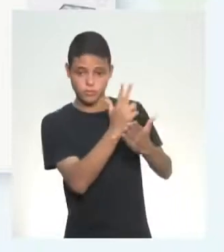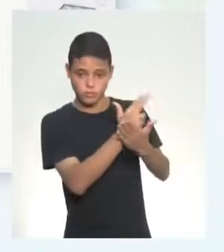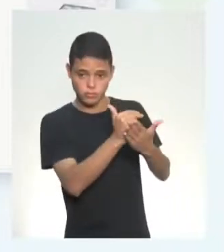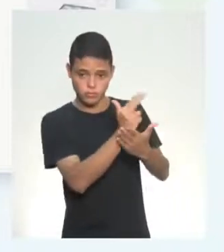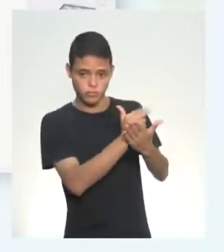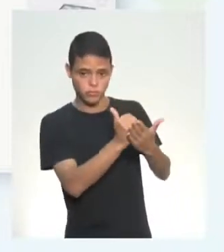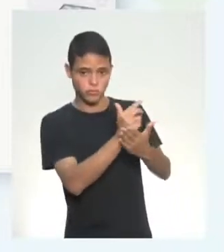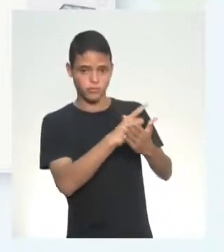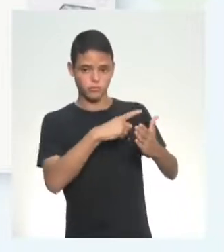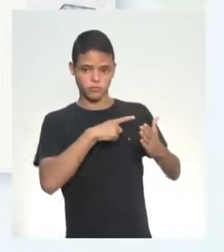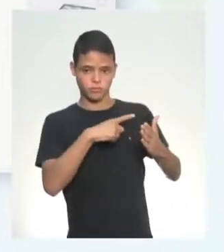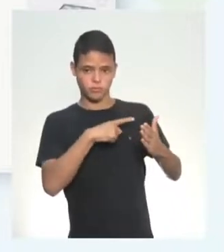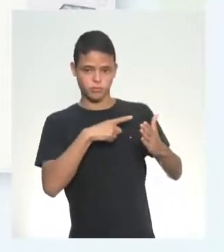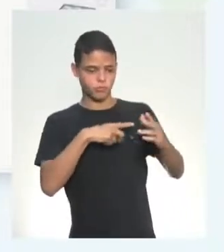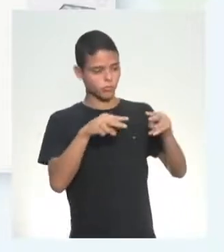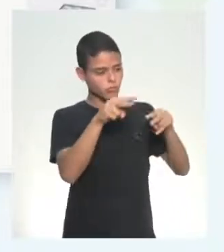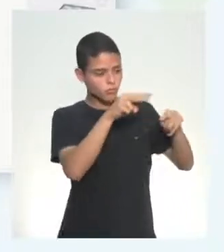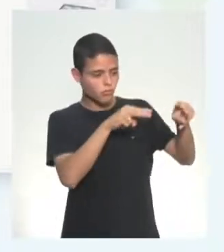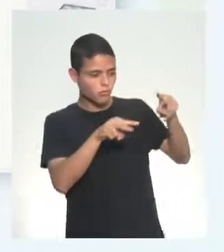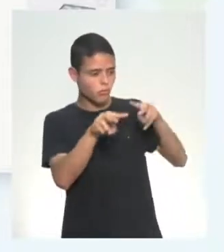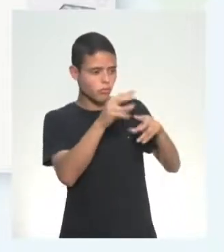tem visualização inicial.